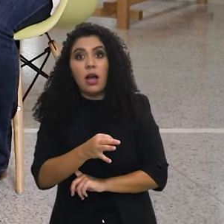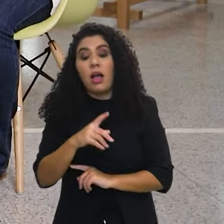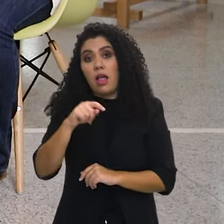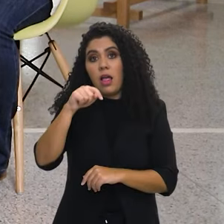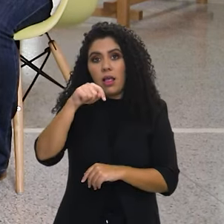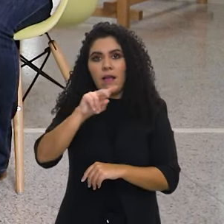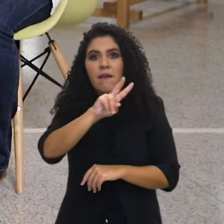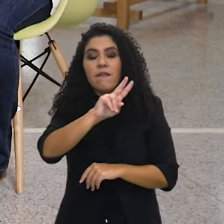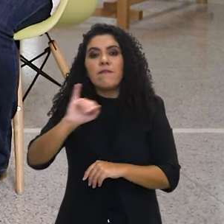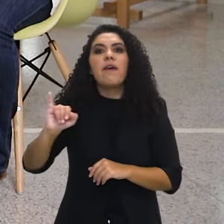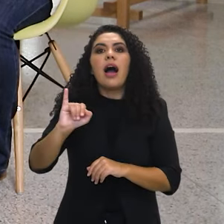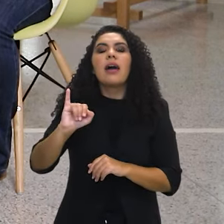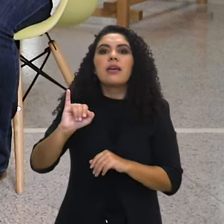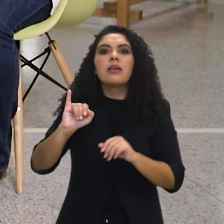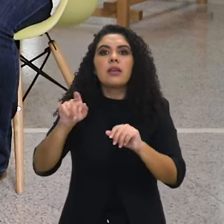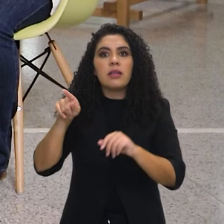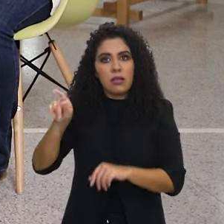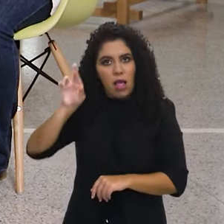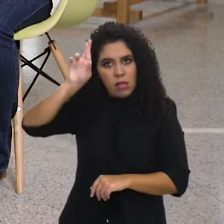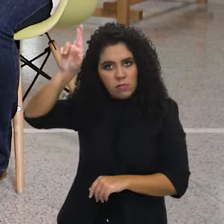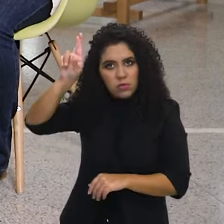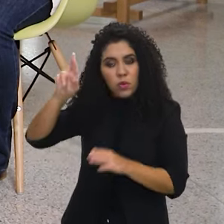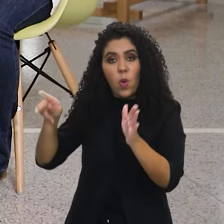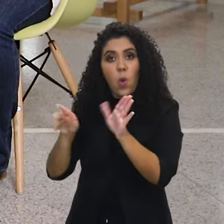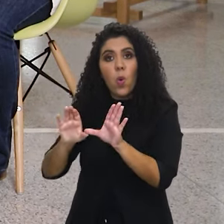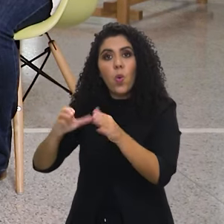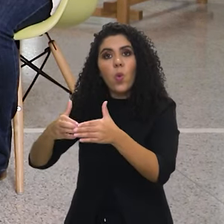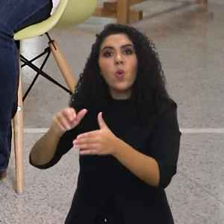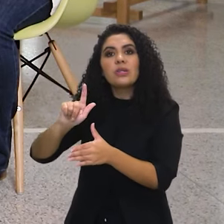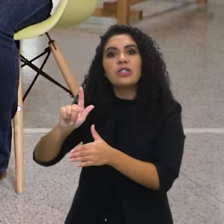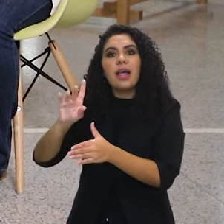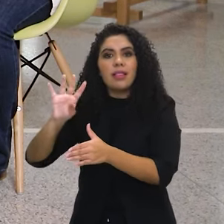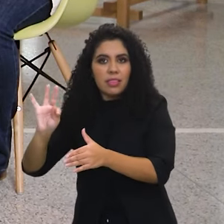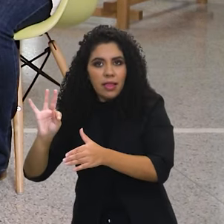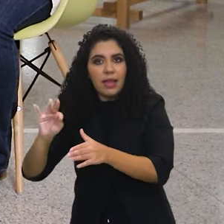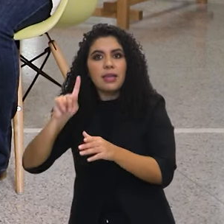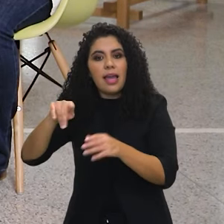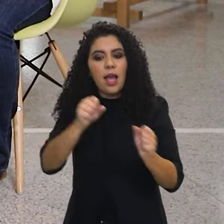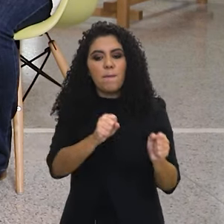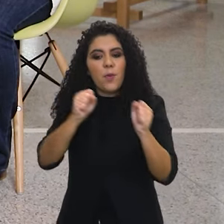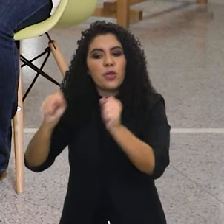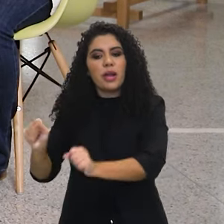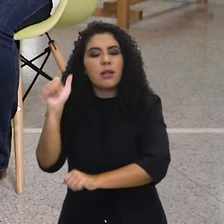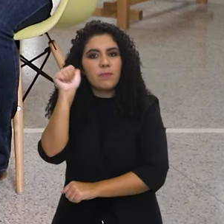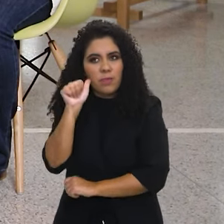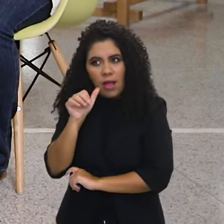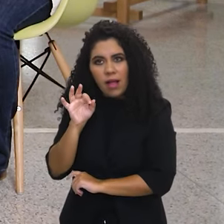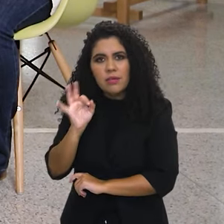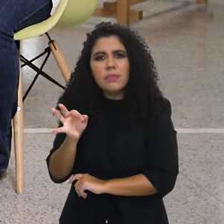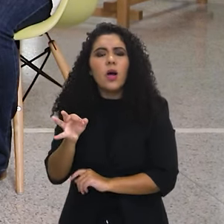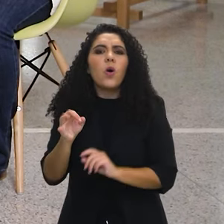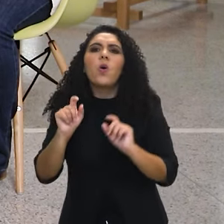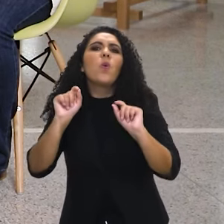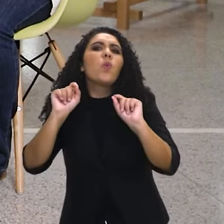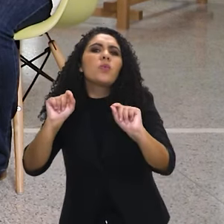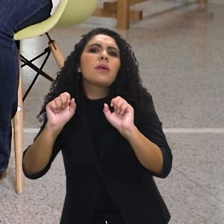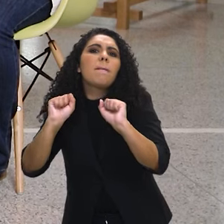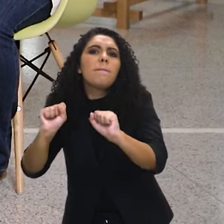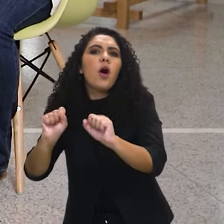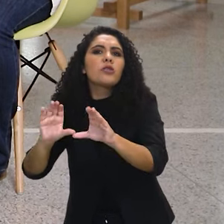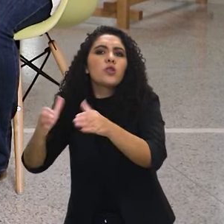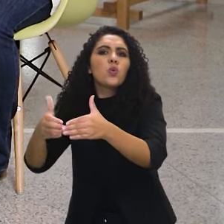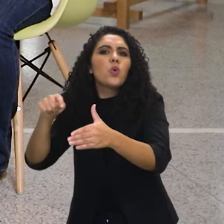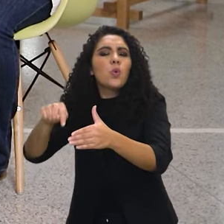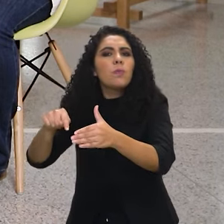ano aqui o G20 presidindo o G20 senhora lidera o grupo de trabalho de empoderamento das mulheres né O que que a gente pode esperar desse